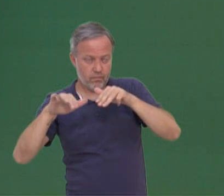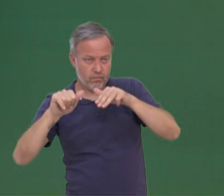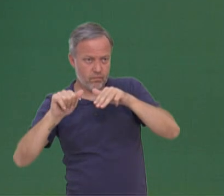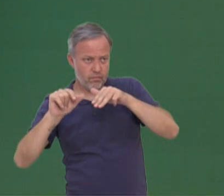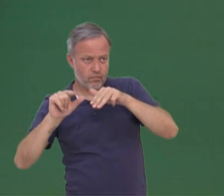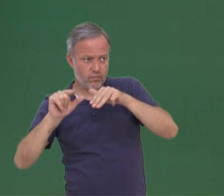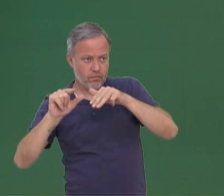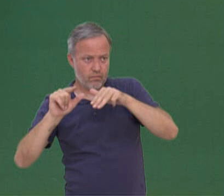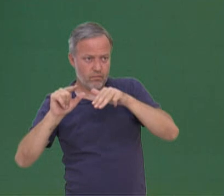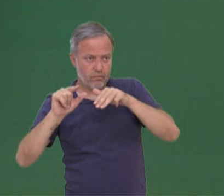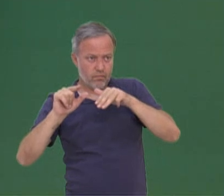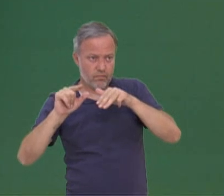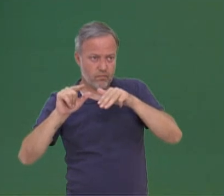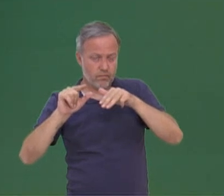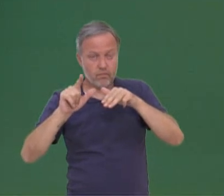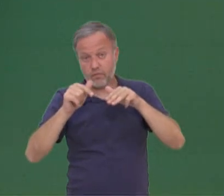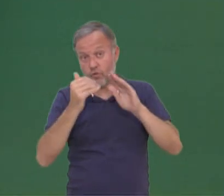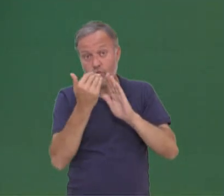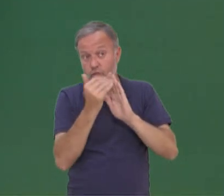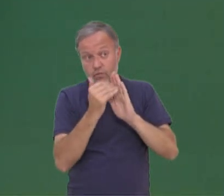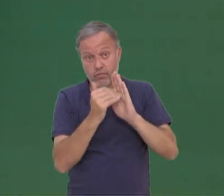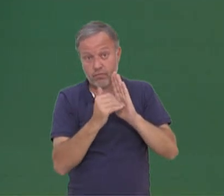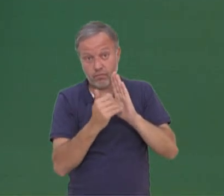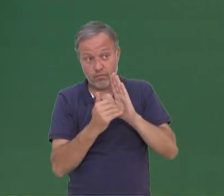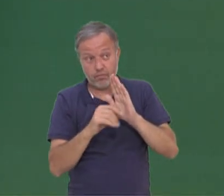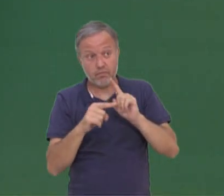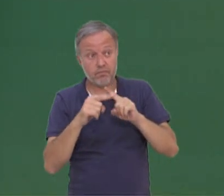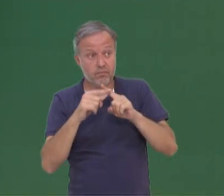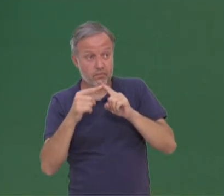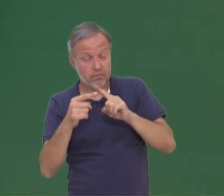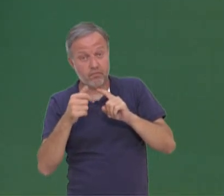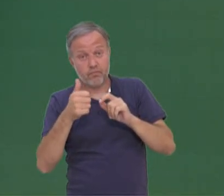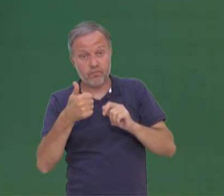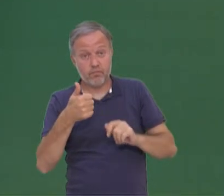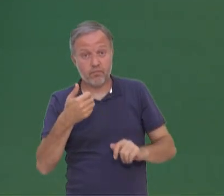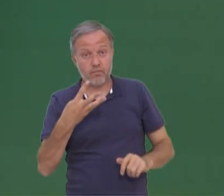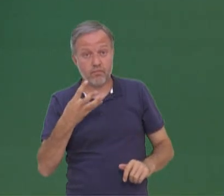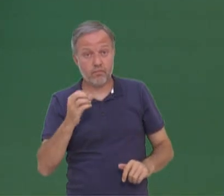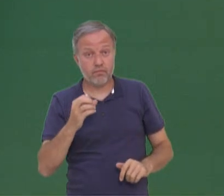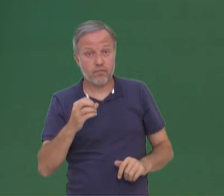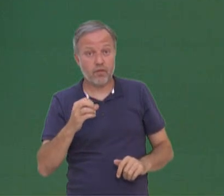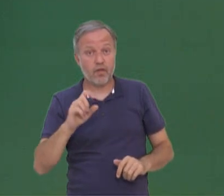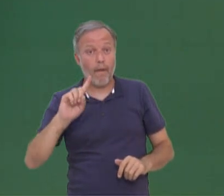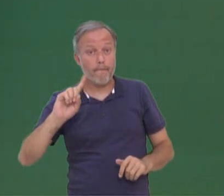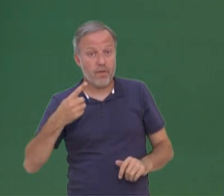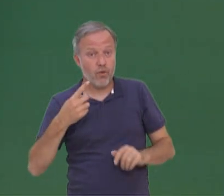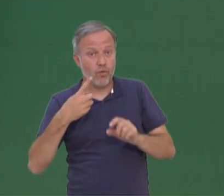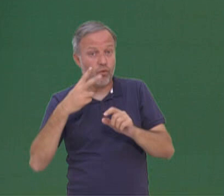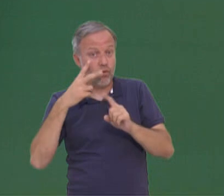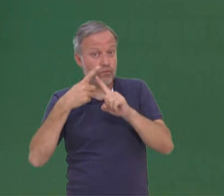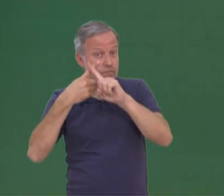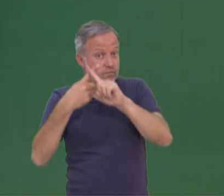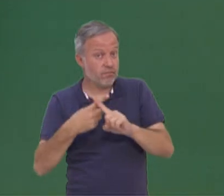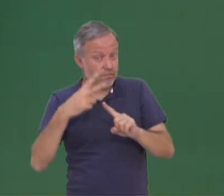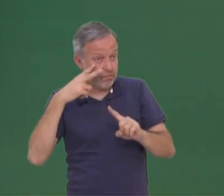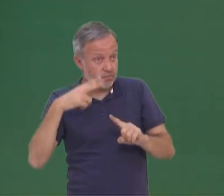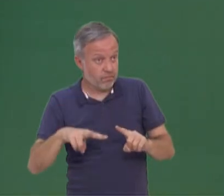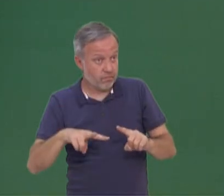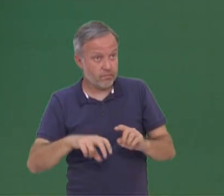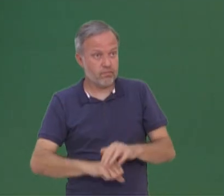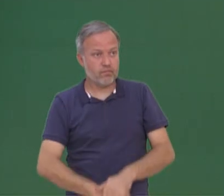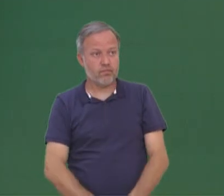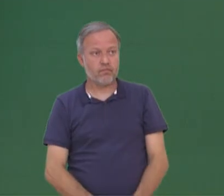pequenas. Eu não coloquei a escala de aumento, mas é da ordem de 140 mil vezes para enxergá-las. Um aumento muito